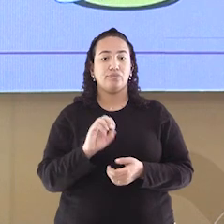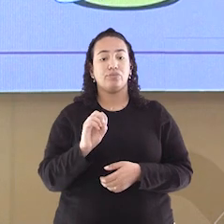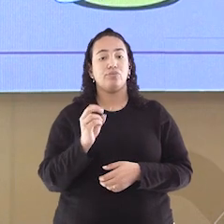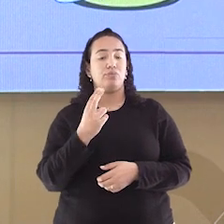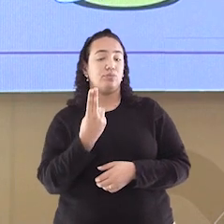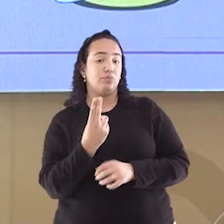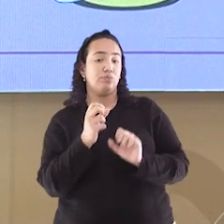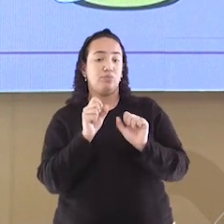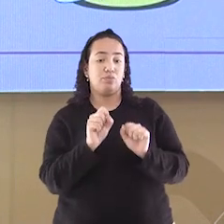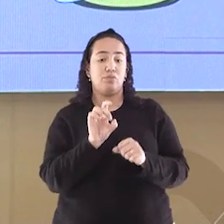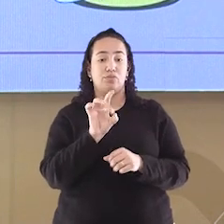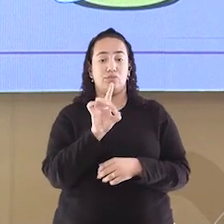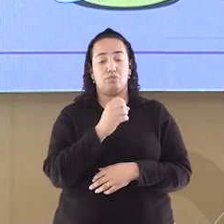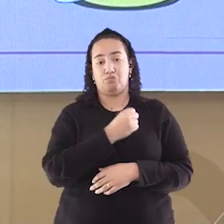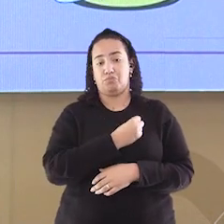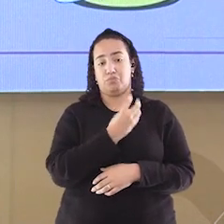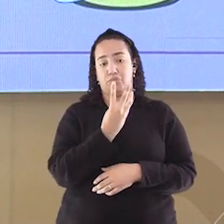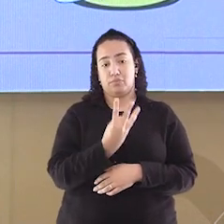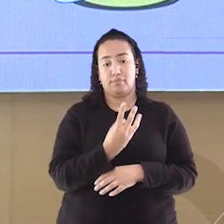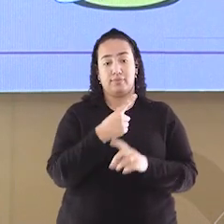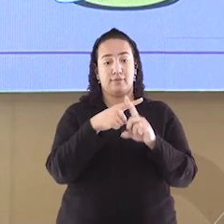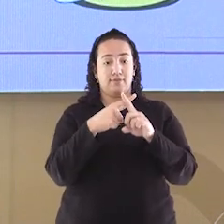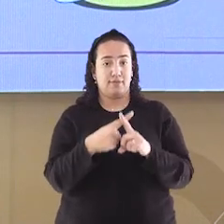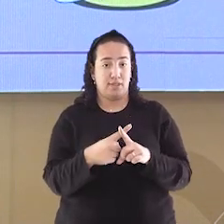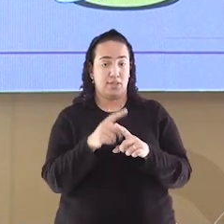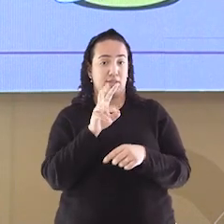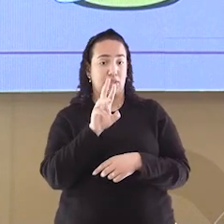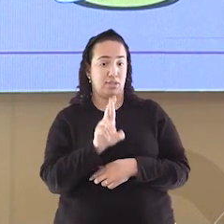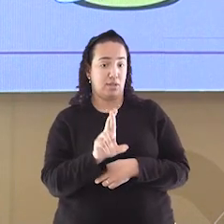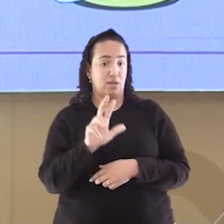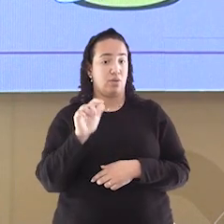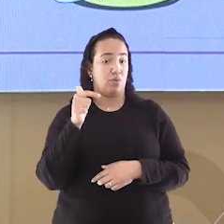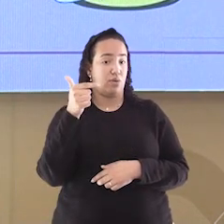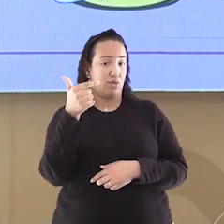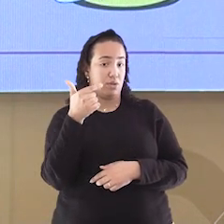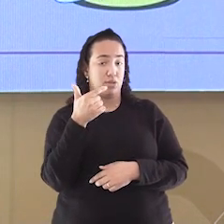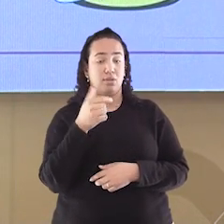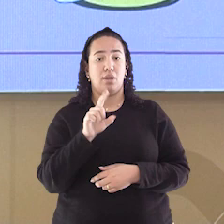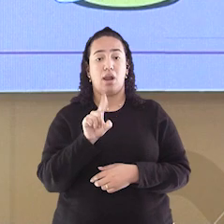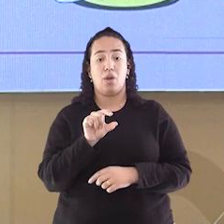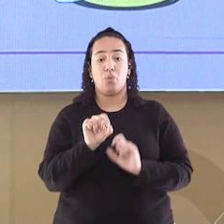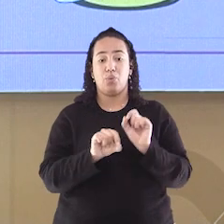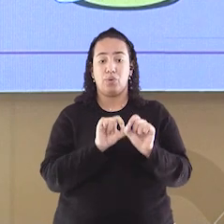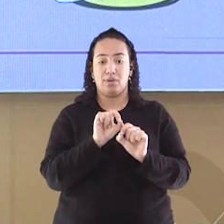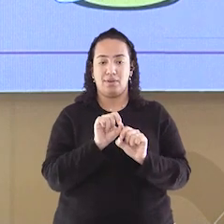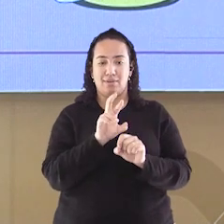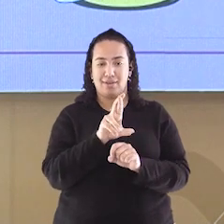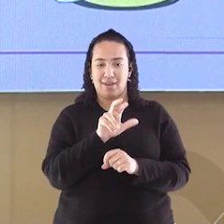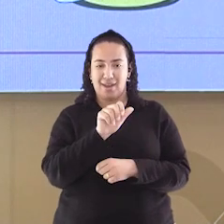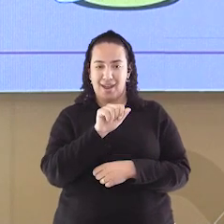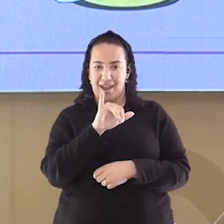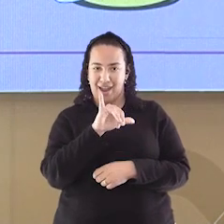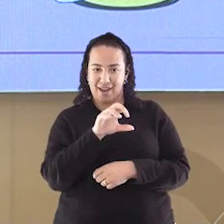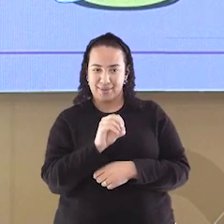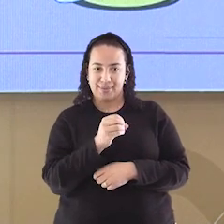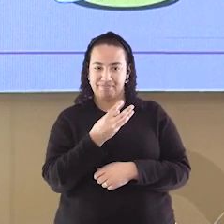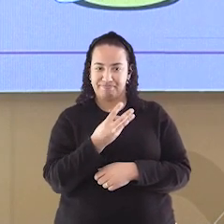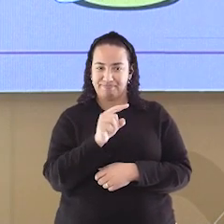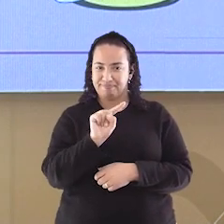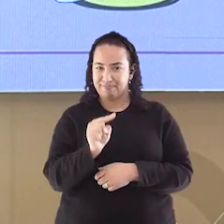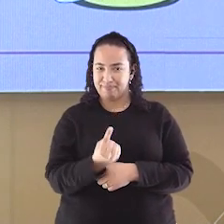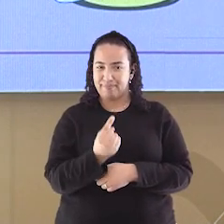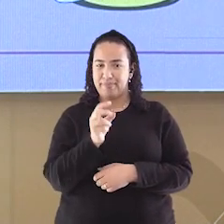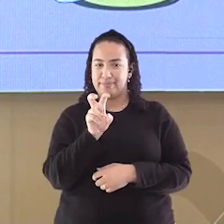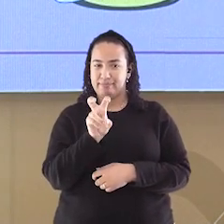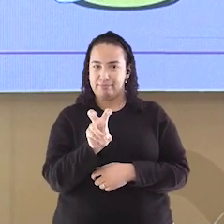pegar apenas o 3, vezes o R ao quadrado, que seria a medida do raio, que seria